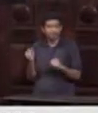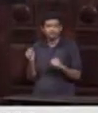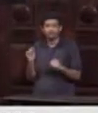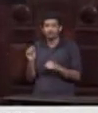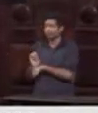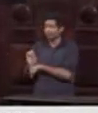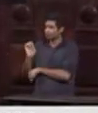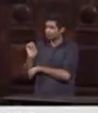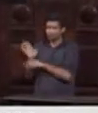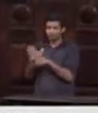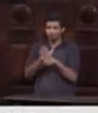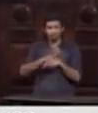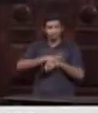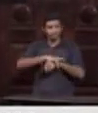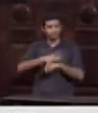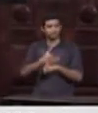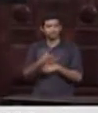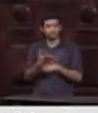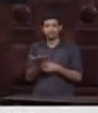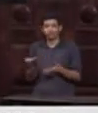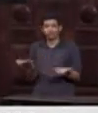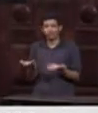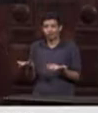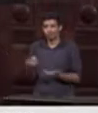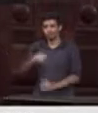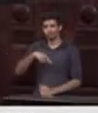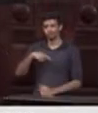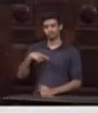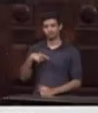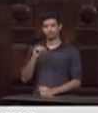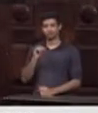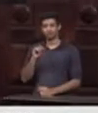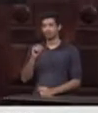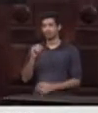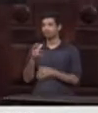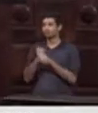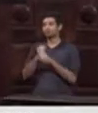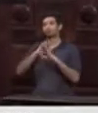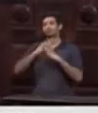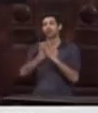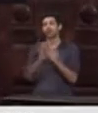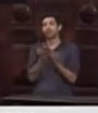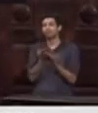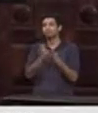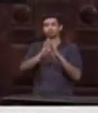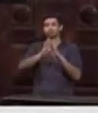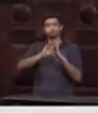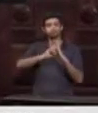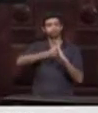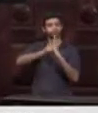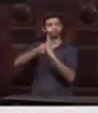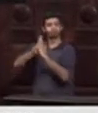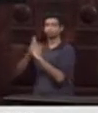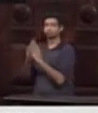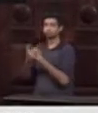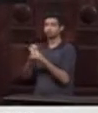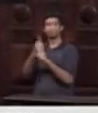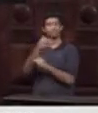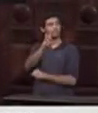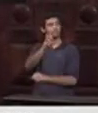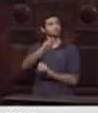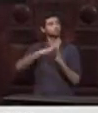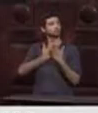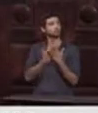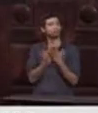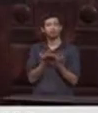garantir a sua segurança. Hoje, nós temos 15 escolas fechadas no complexo do Jacarezinho. Se levarmos